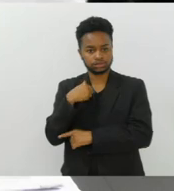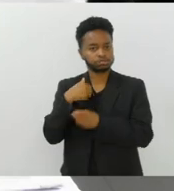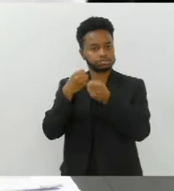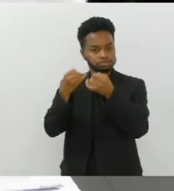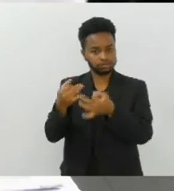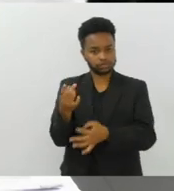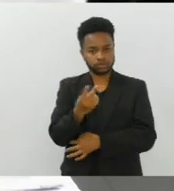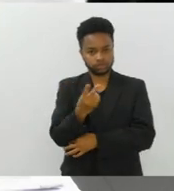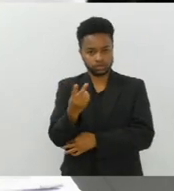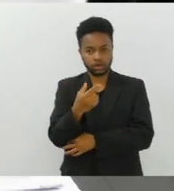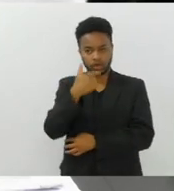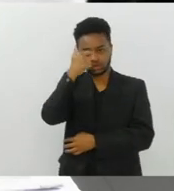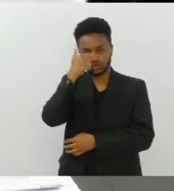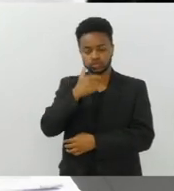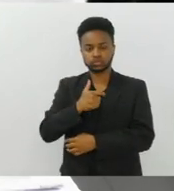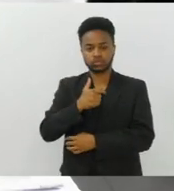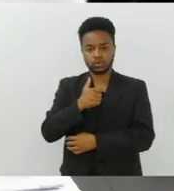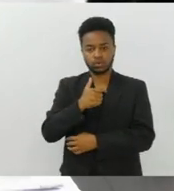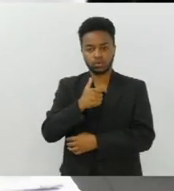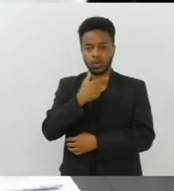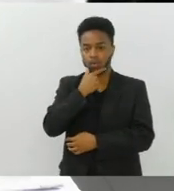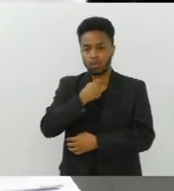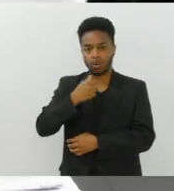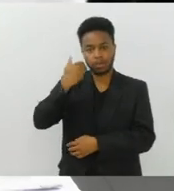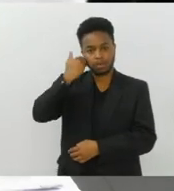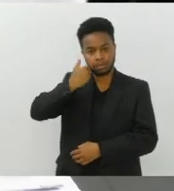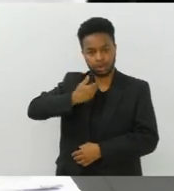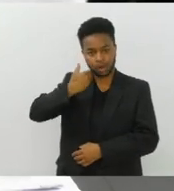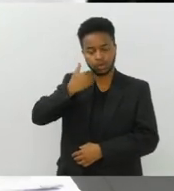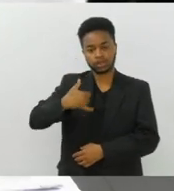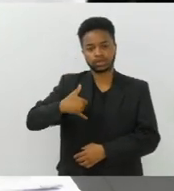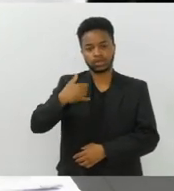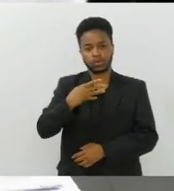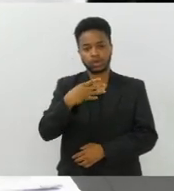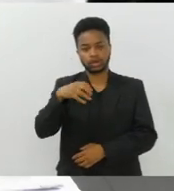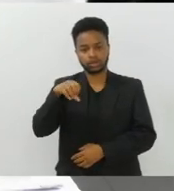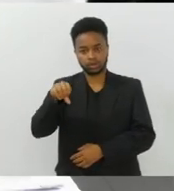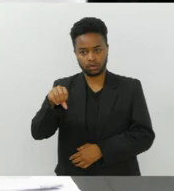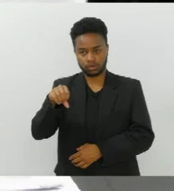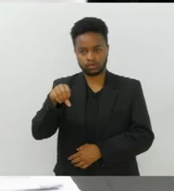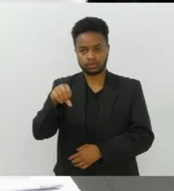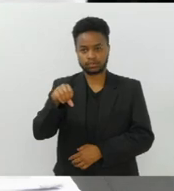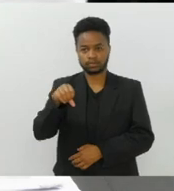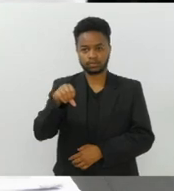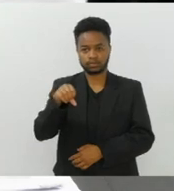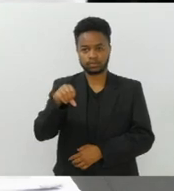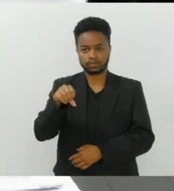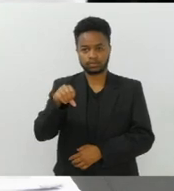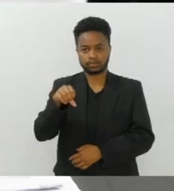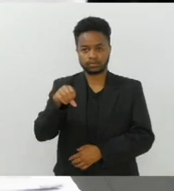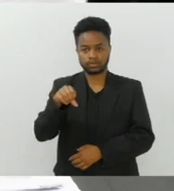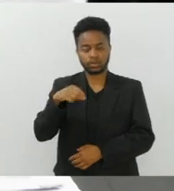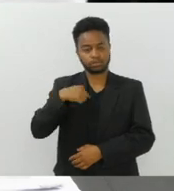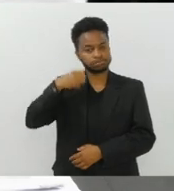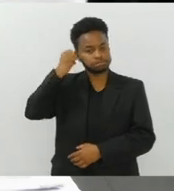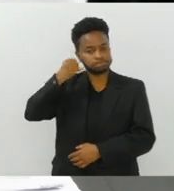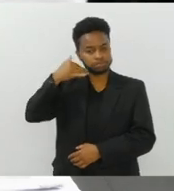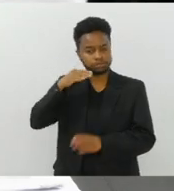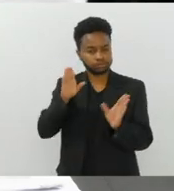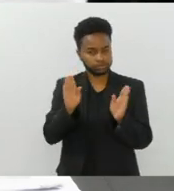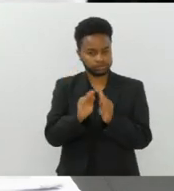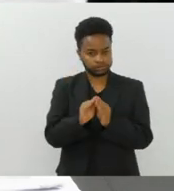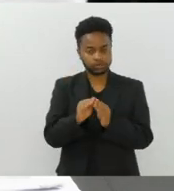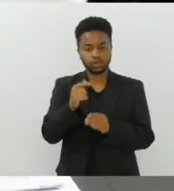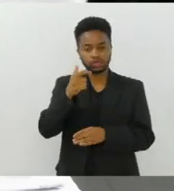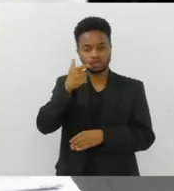eu sou um homem branco, tenho 49 anos, é uma pequena audiodescrição, né?